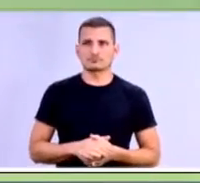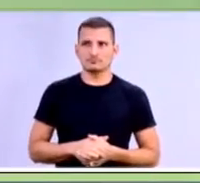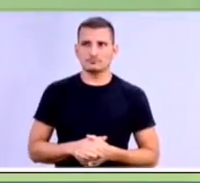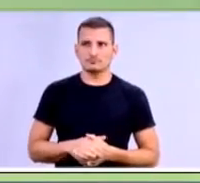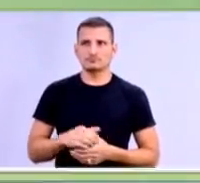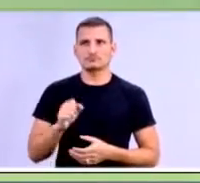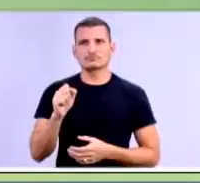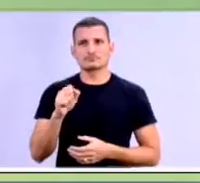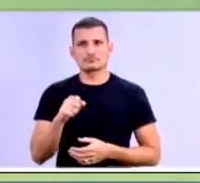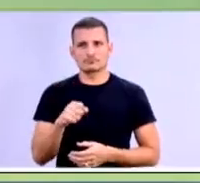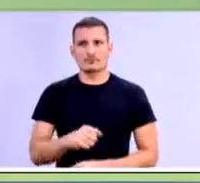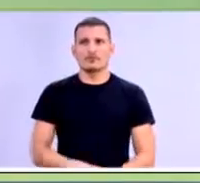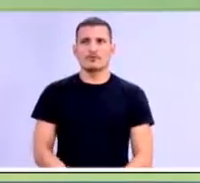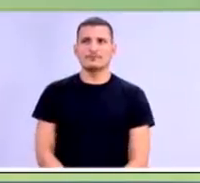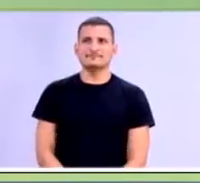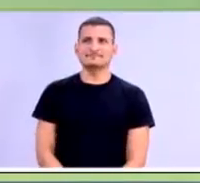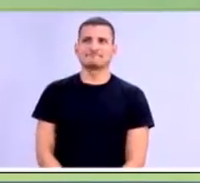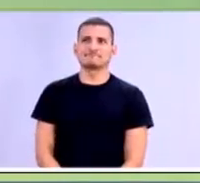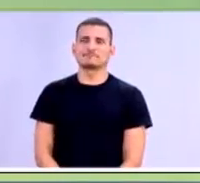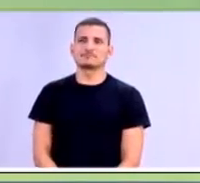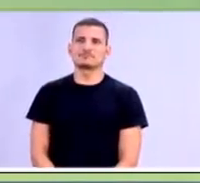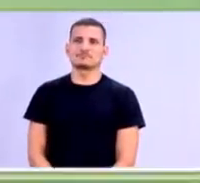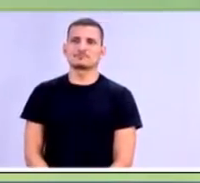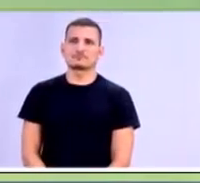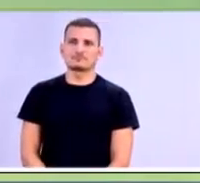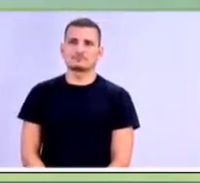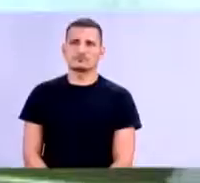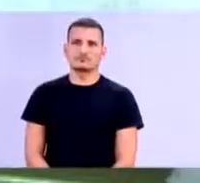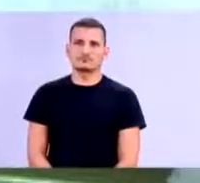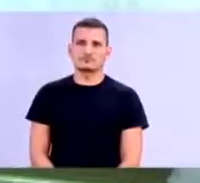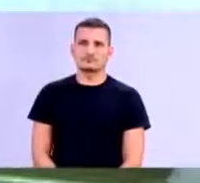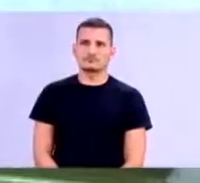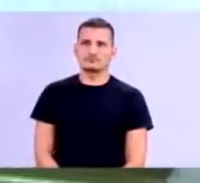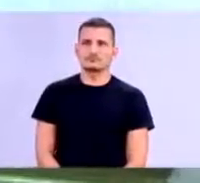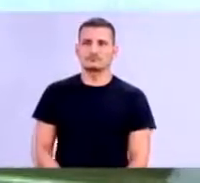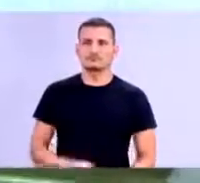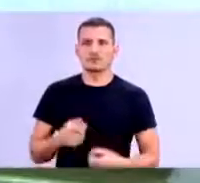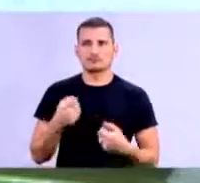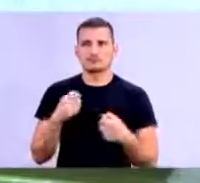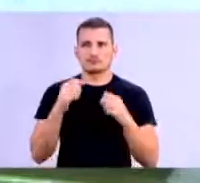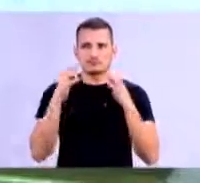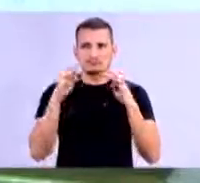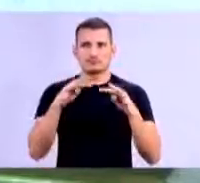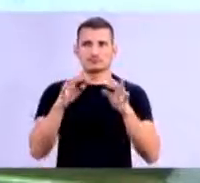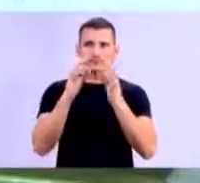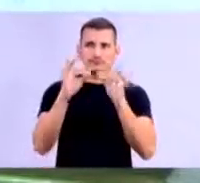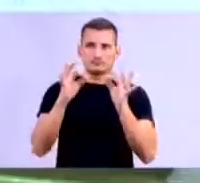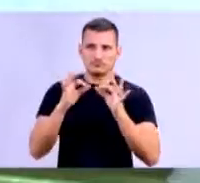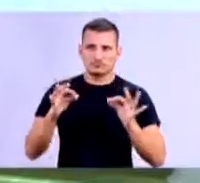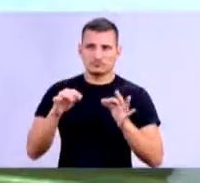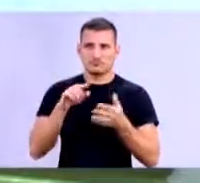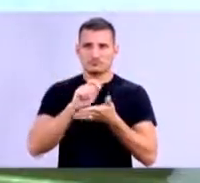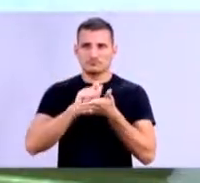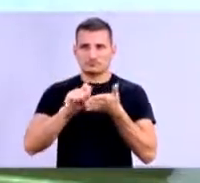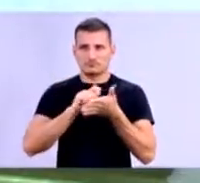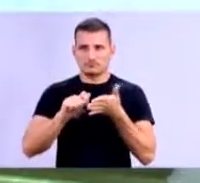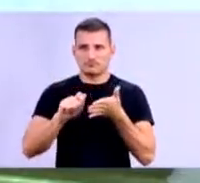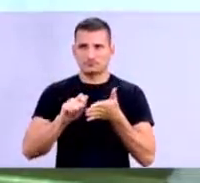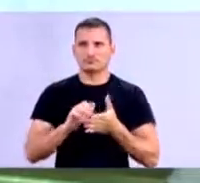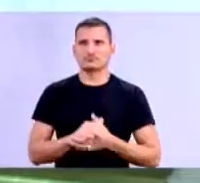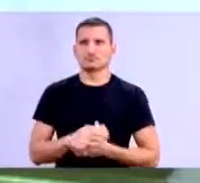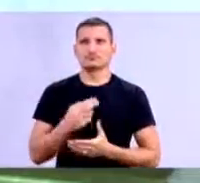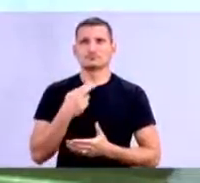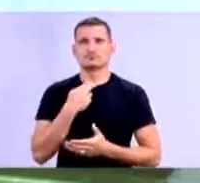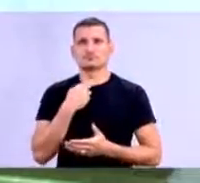Claro que sim, é verdadeiro. E a gente precisa prestar atenção na estrutura também dessa ata. Não deve